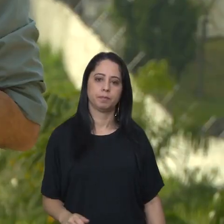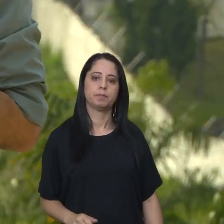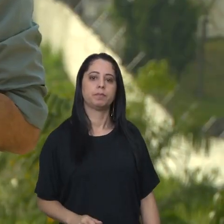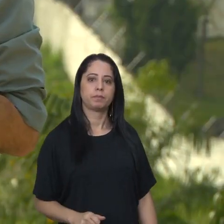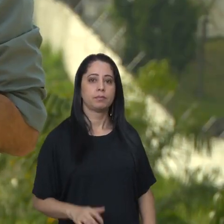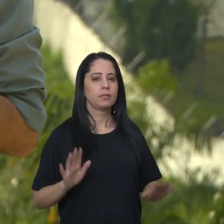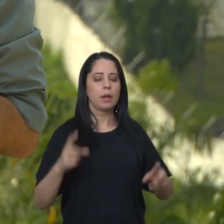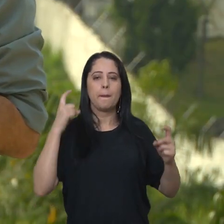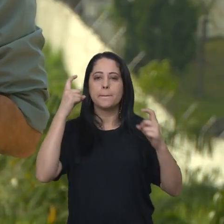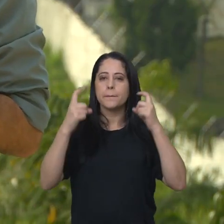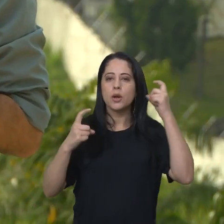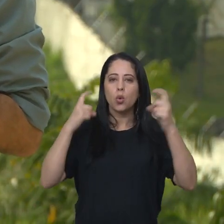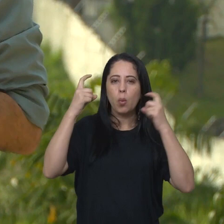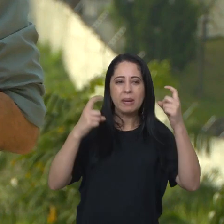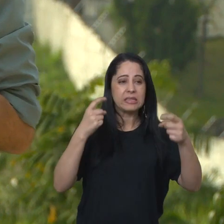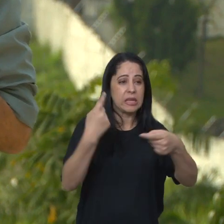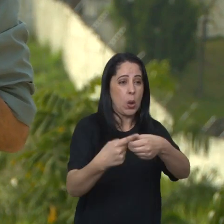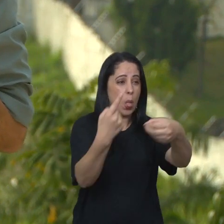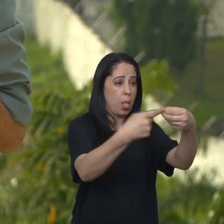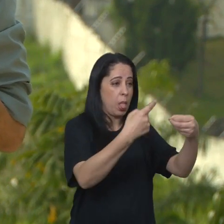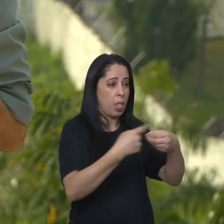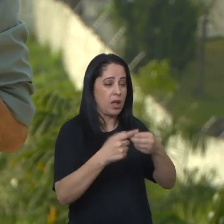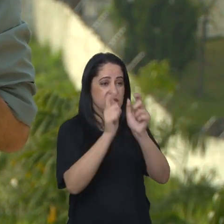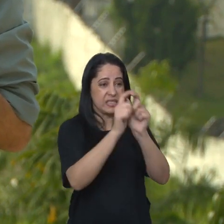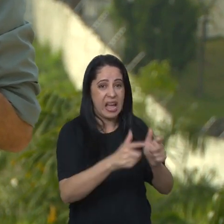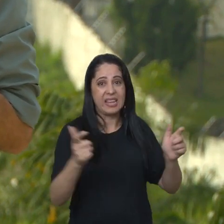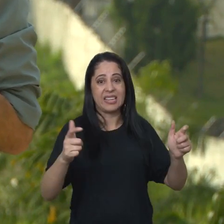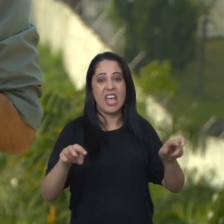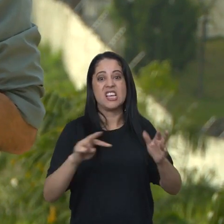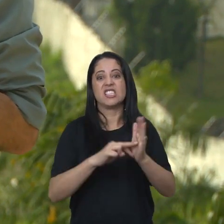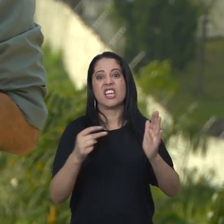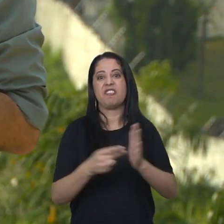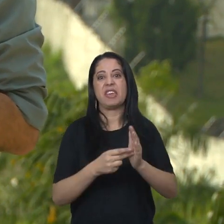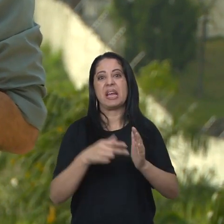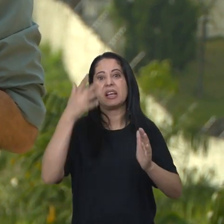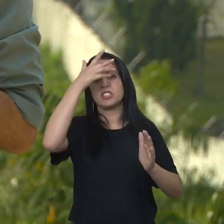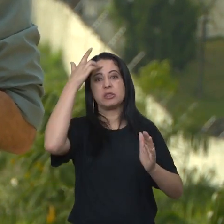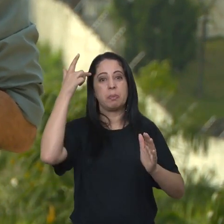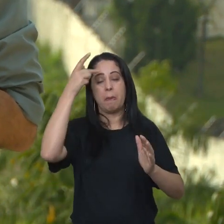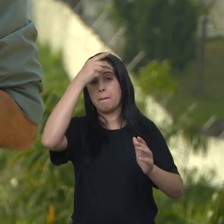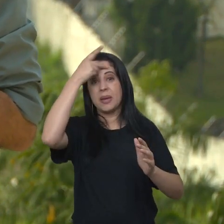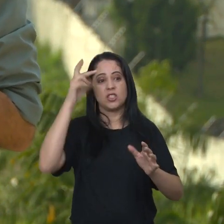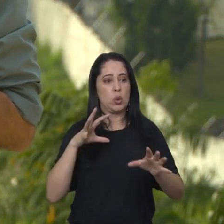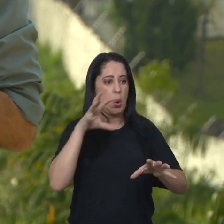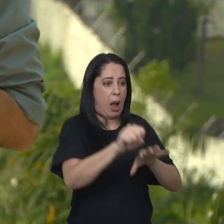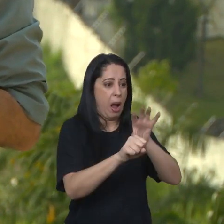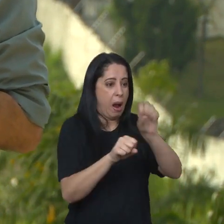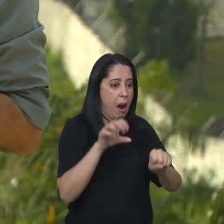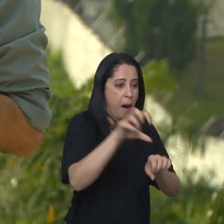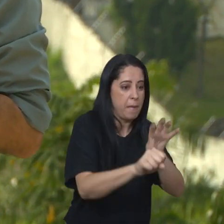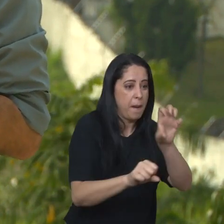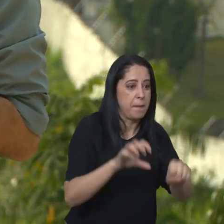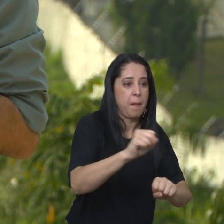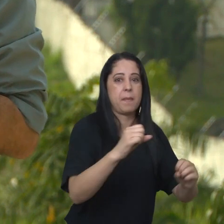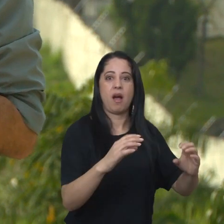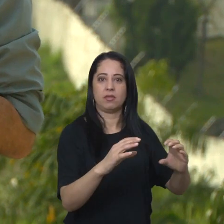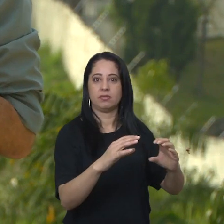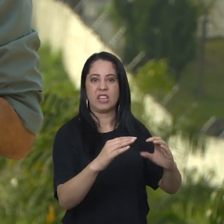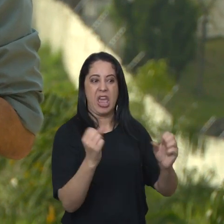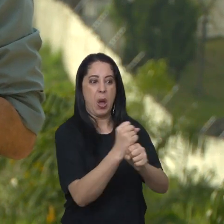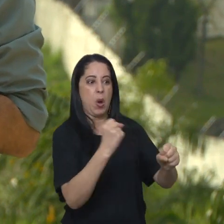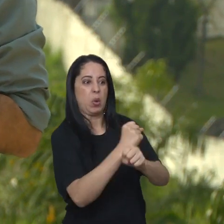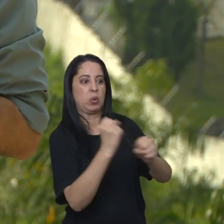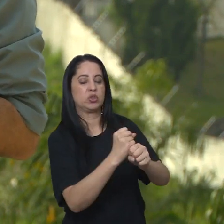vida. E parte da preocupação com esse crescimento desordenado tem a ver ainda com a ocupação de áreas irregulares. Pois além de riscos ao